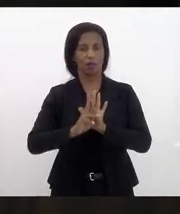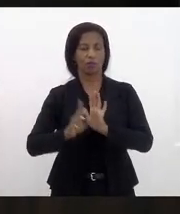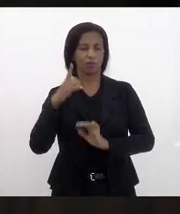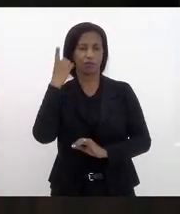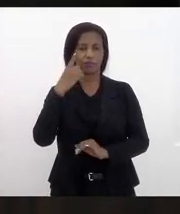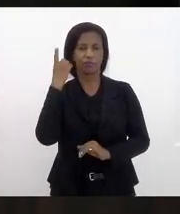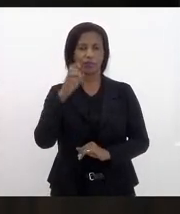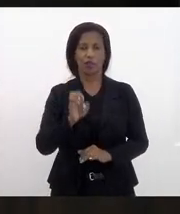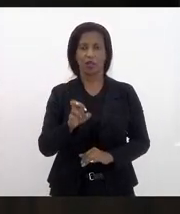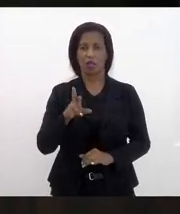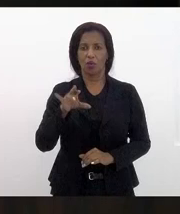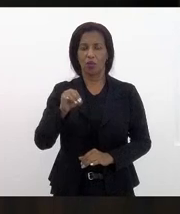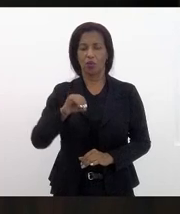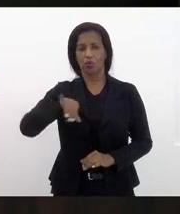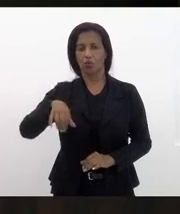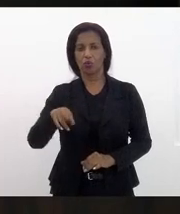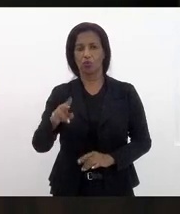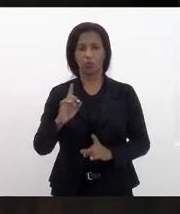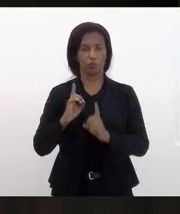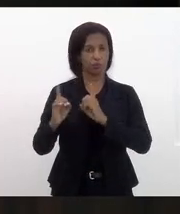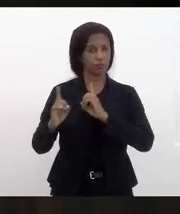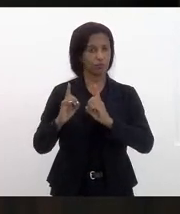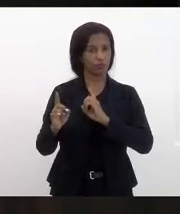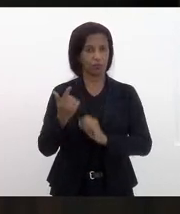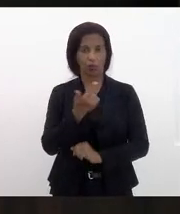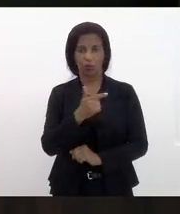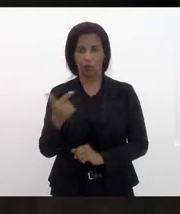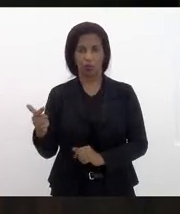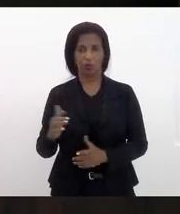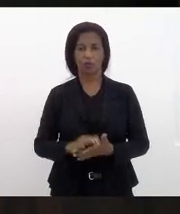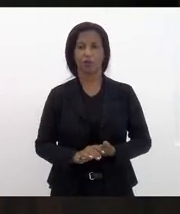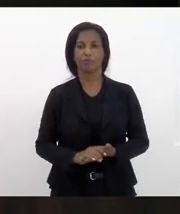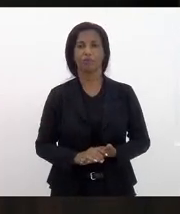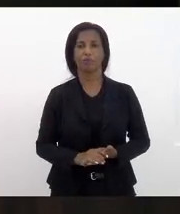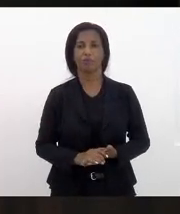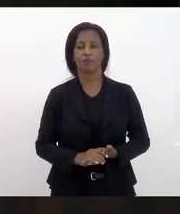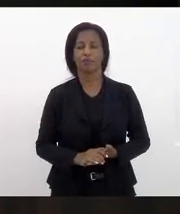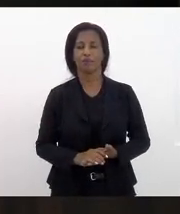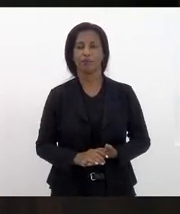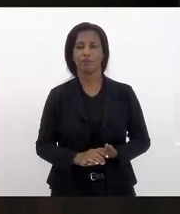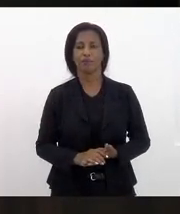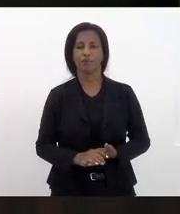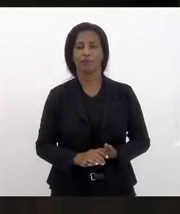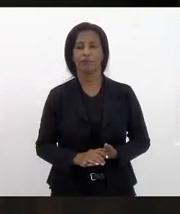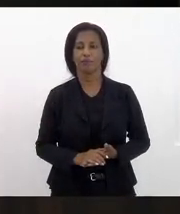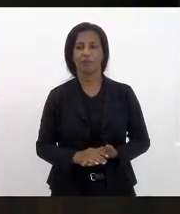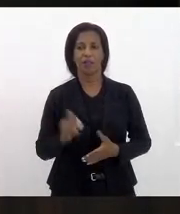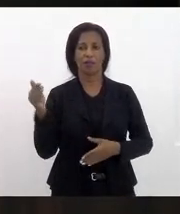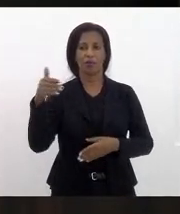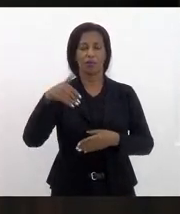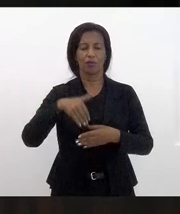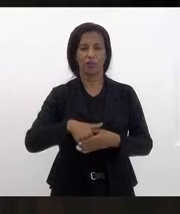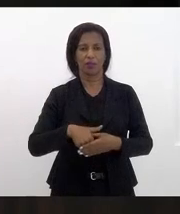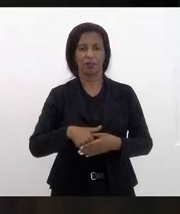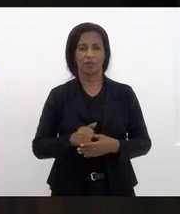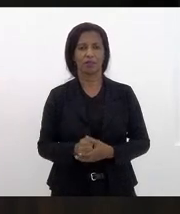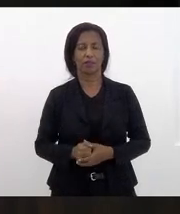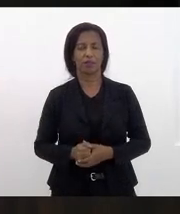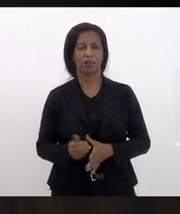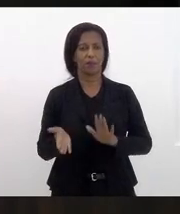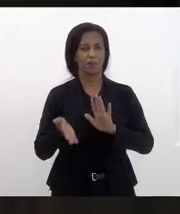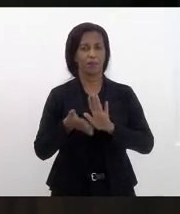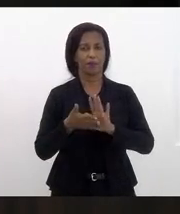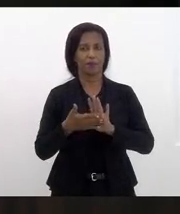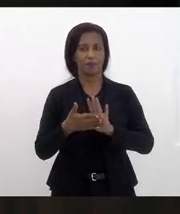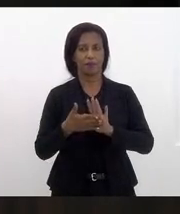deputado Eurico Júnior, em discussão, não havendo quem queira discutir, encerrada a discussão, em votação, o